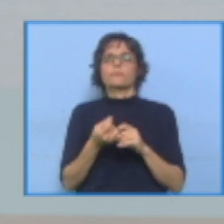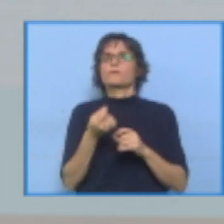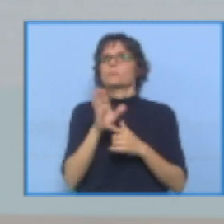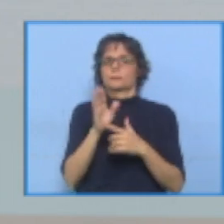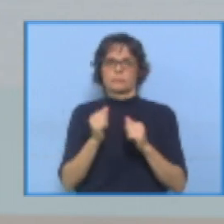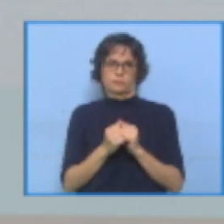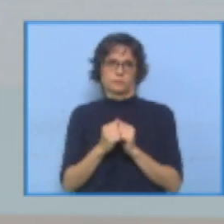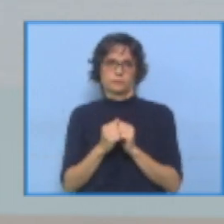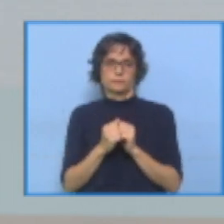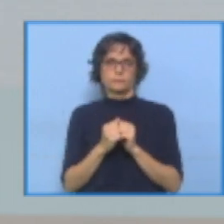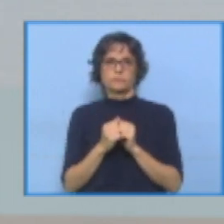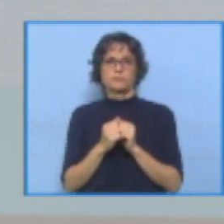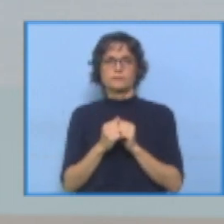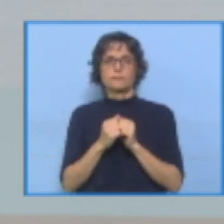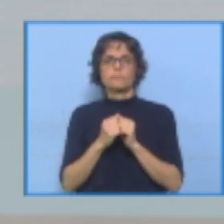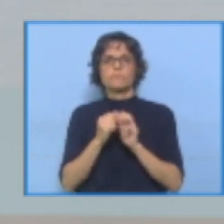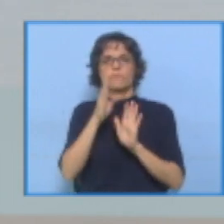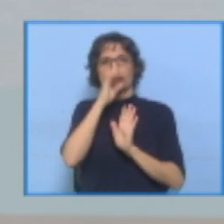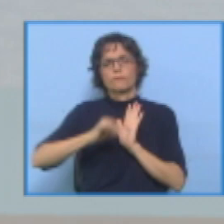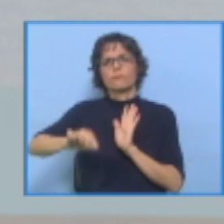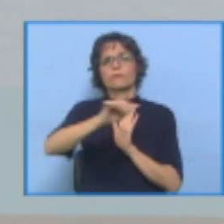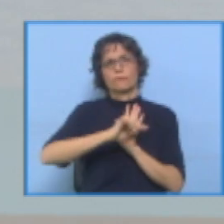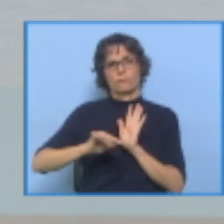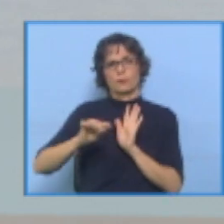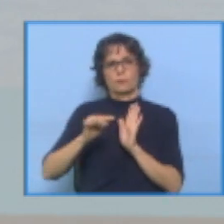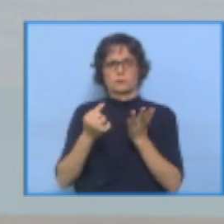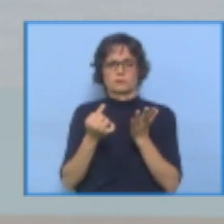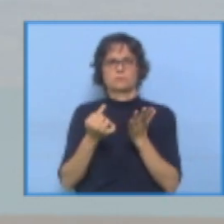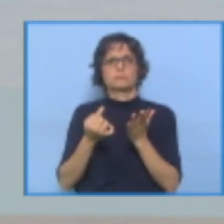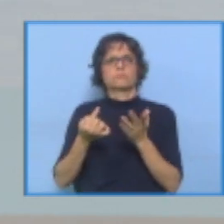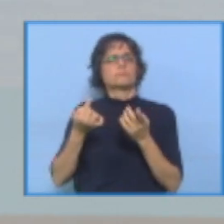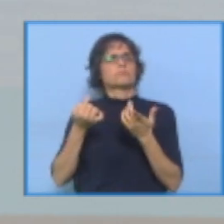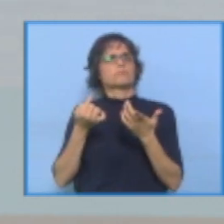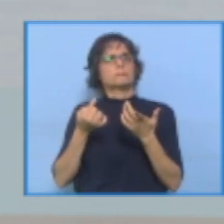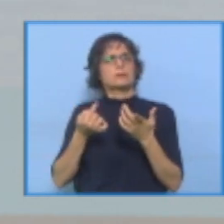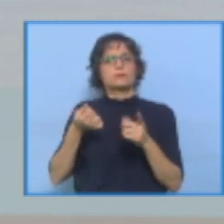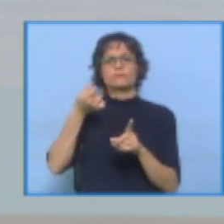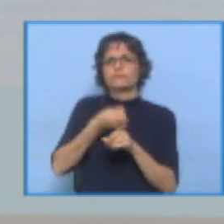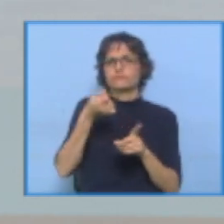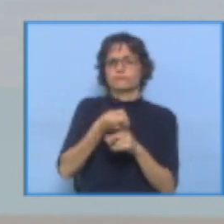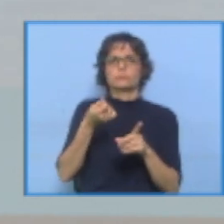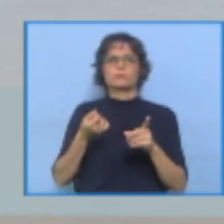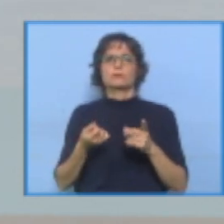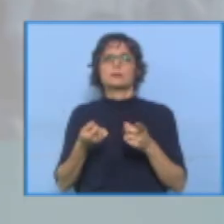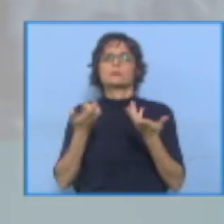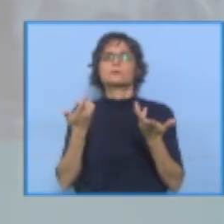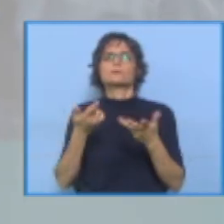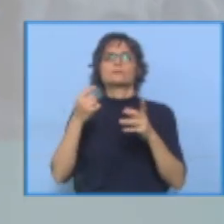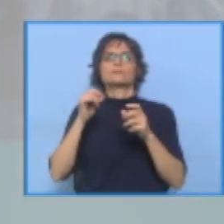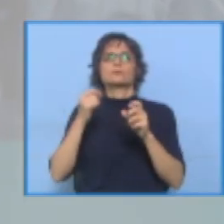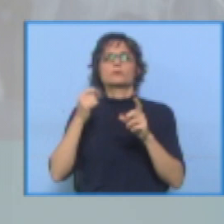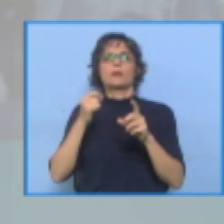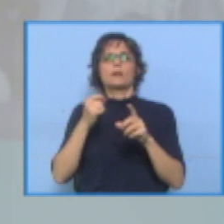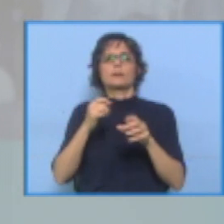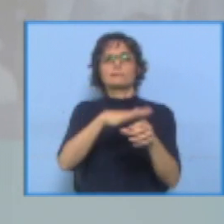quisermos dizer que para vencer o nepotismo, ou amiguismo, ou compadrio, num